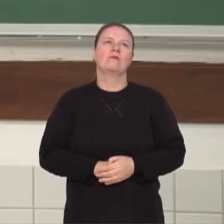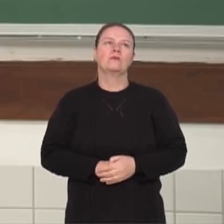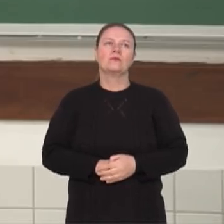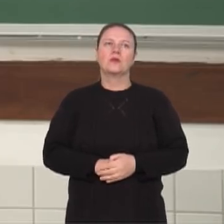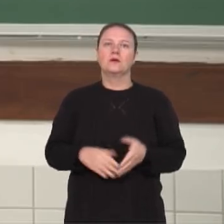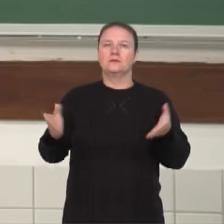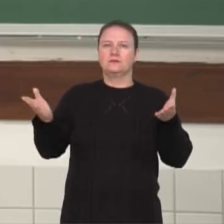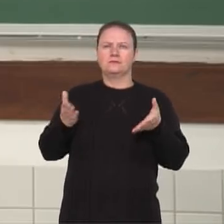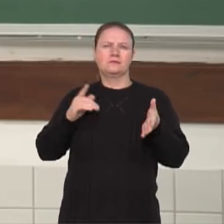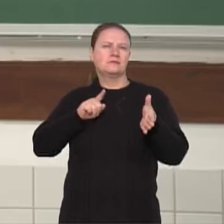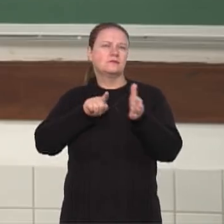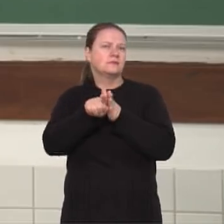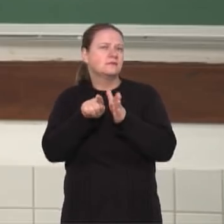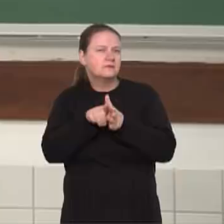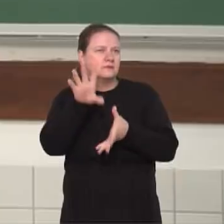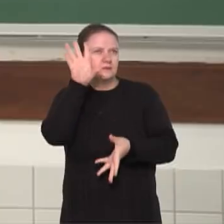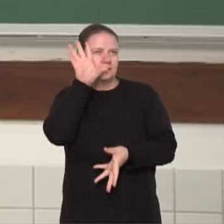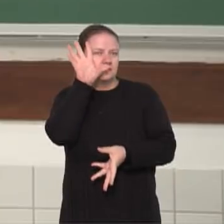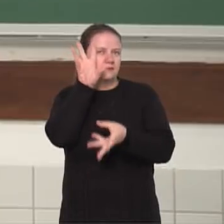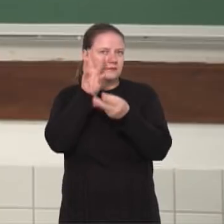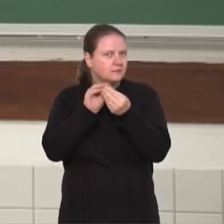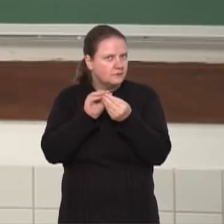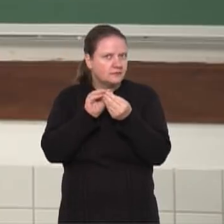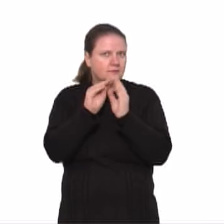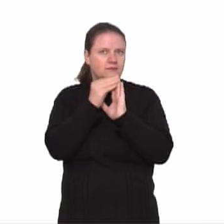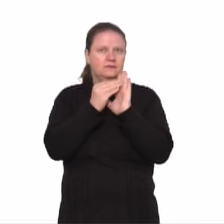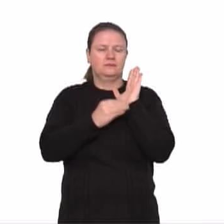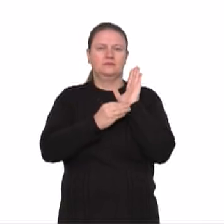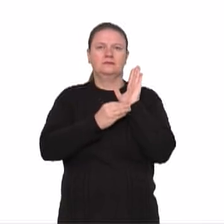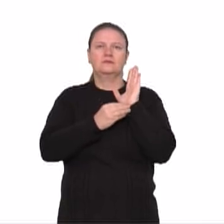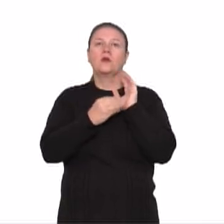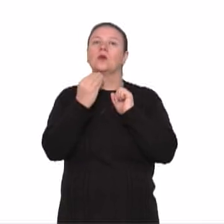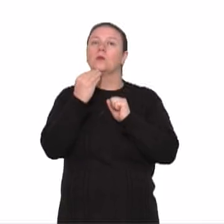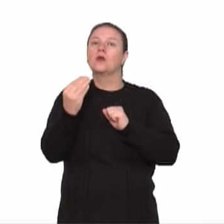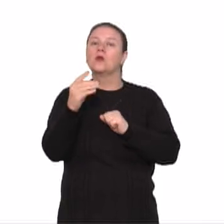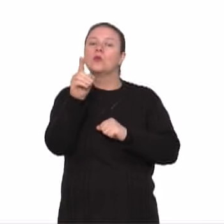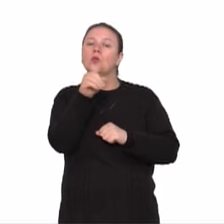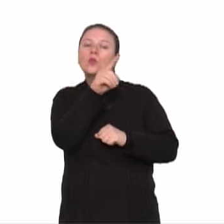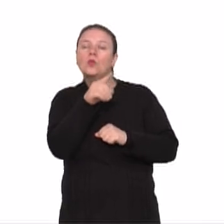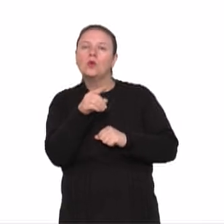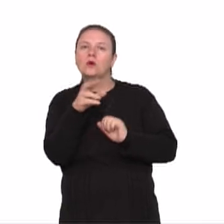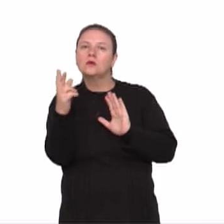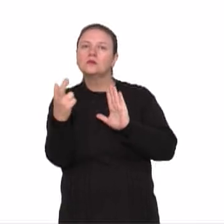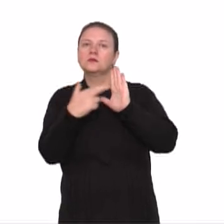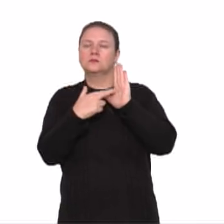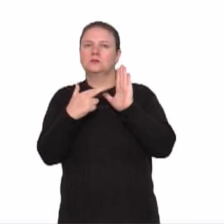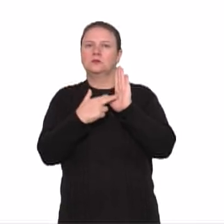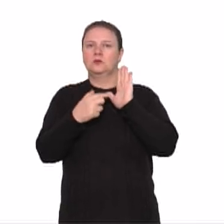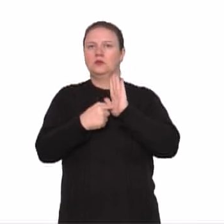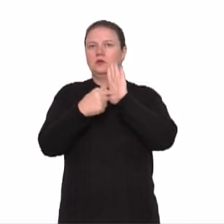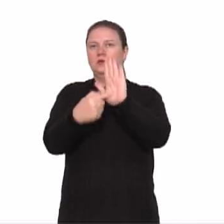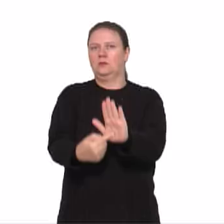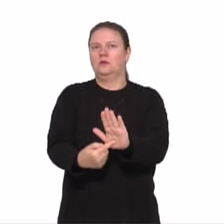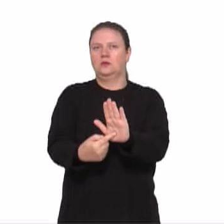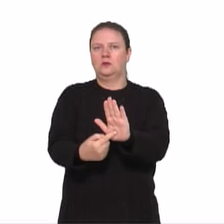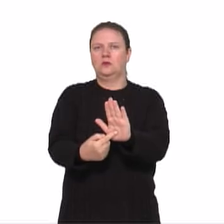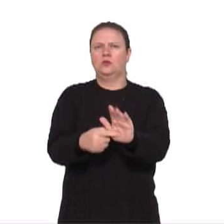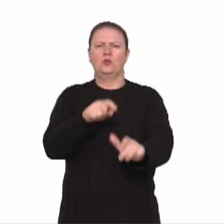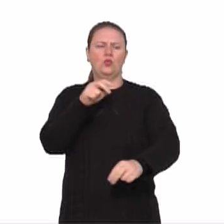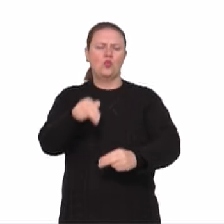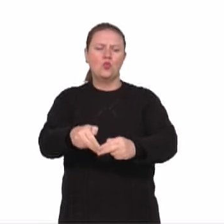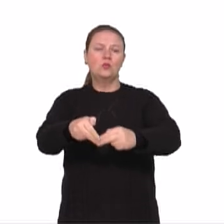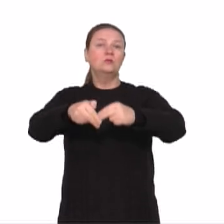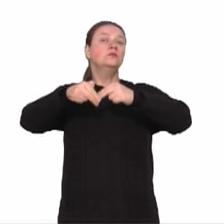Vamos fazer algumas questões para retomar aí um pouquinho desse conteúdo. Vou pedir para vocês marcar um X na alternativa que apresenta o elemento causador